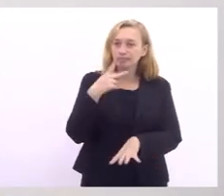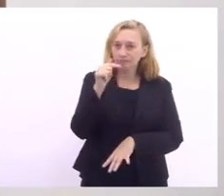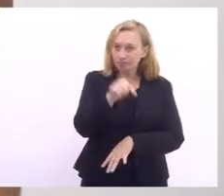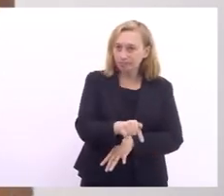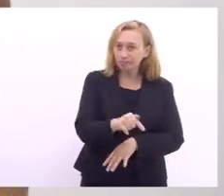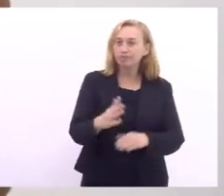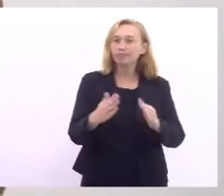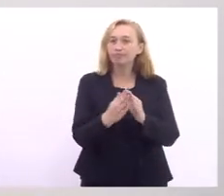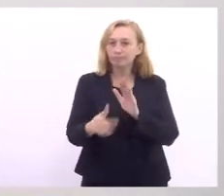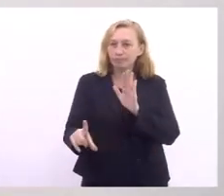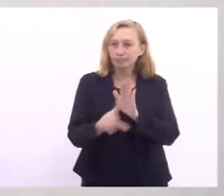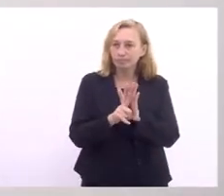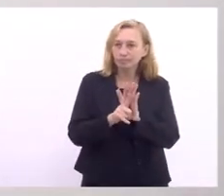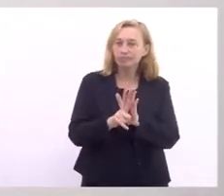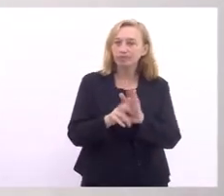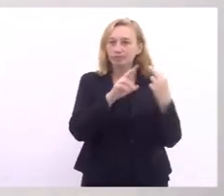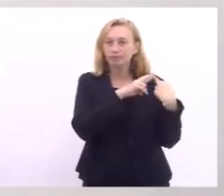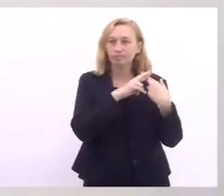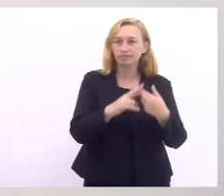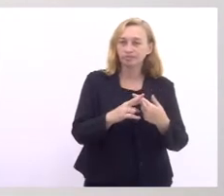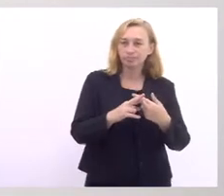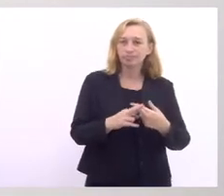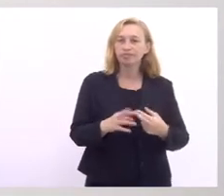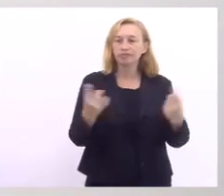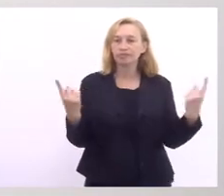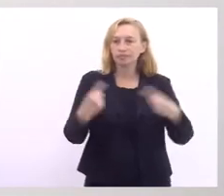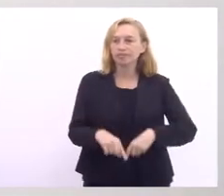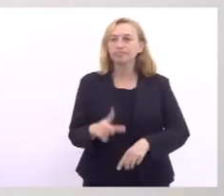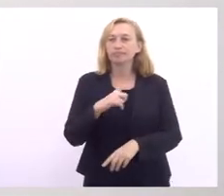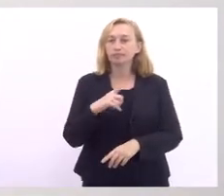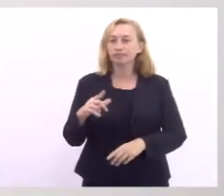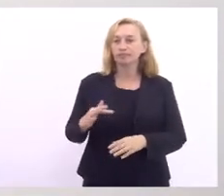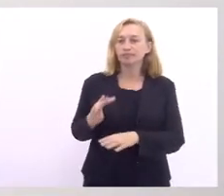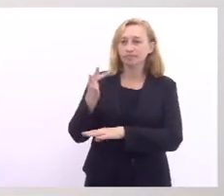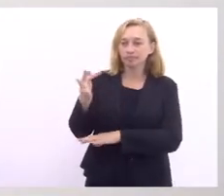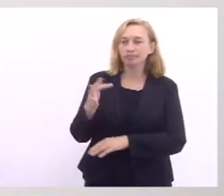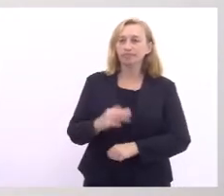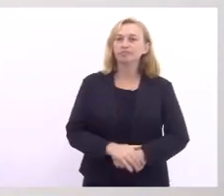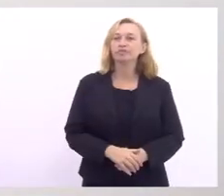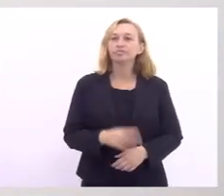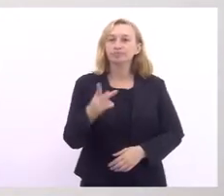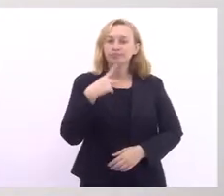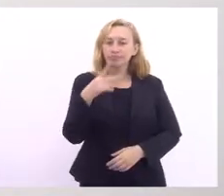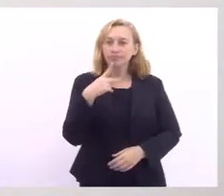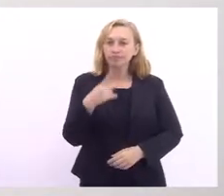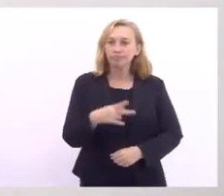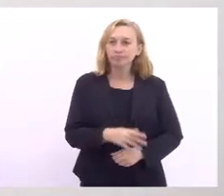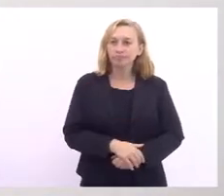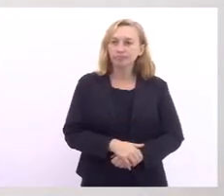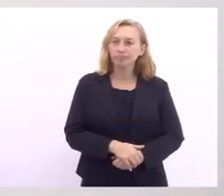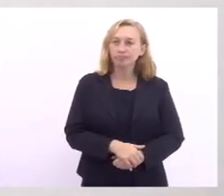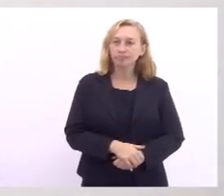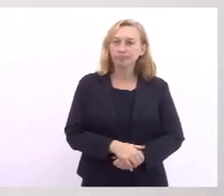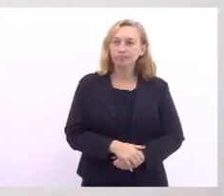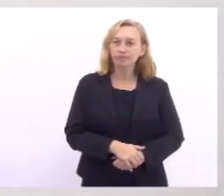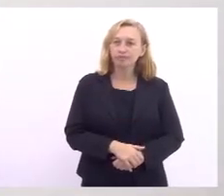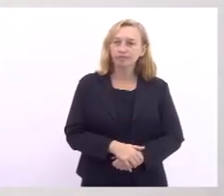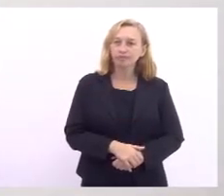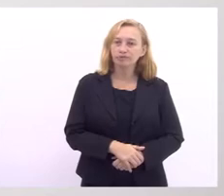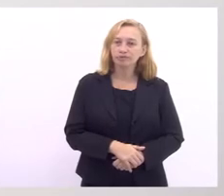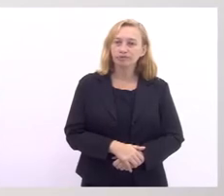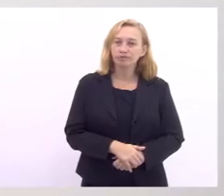para esta casa Legislativa aqui eu acho que o desafio que temos pela frente e dizer que é isso a gente